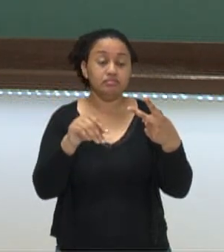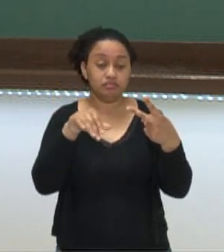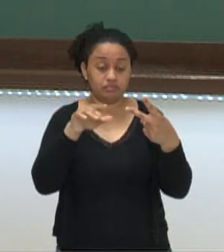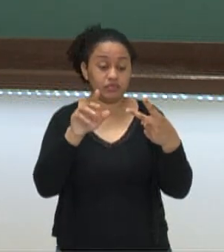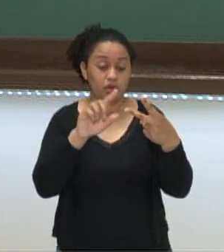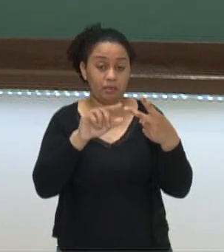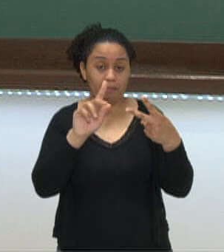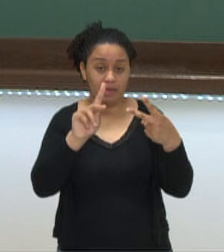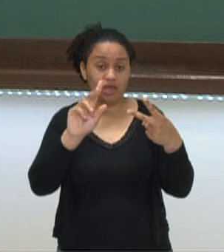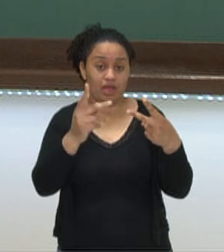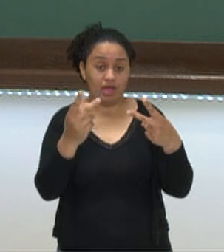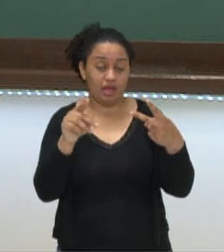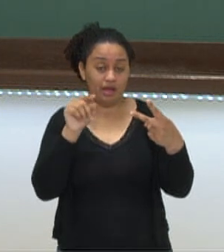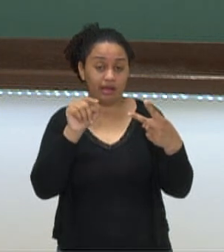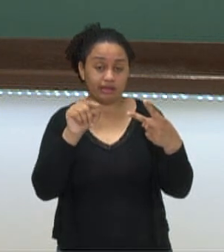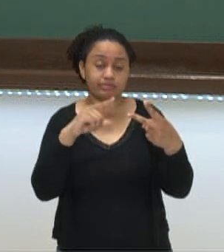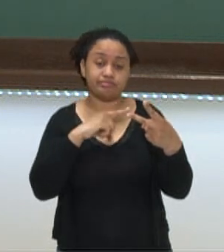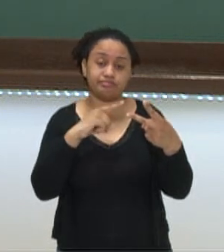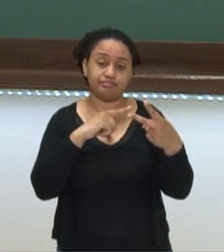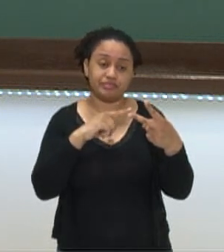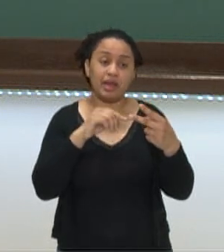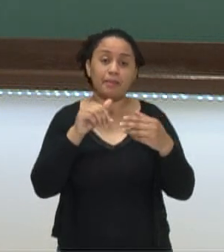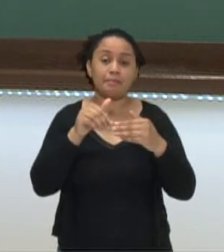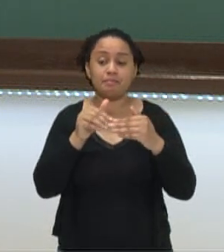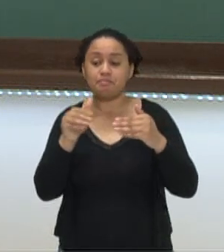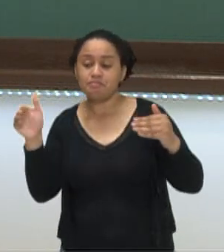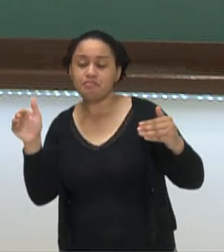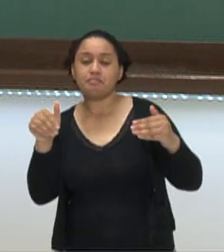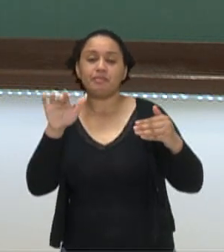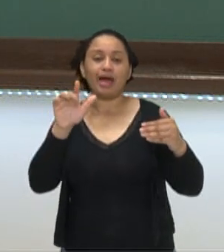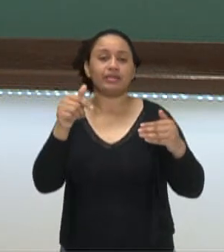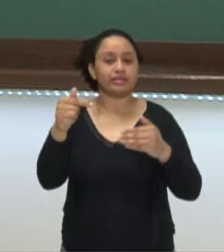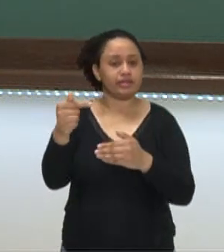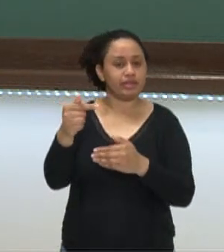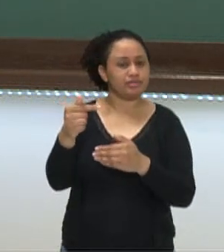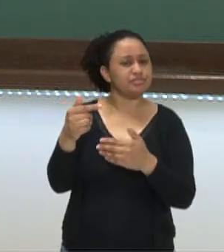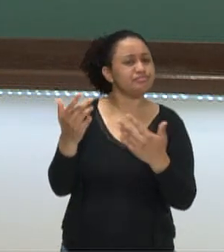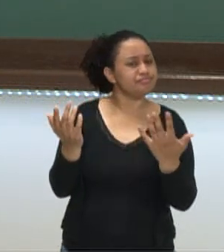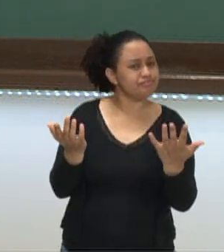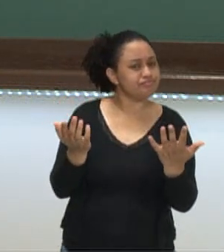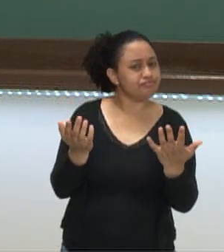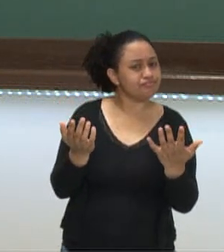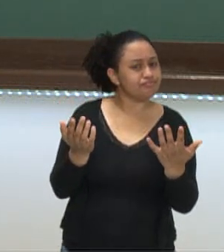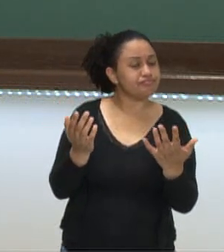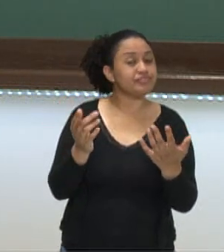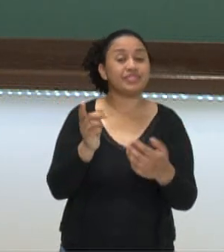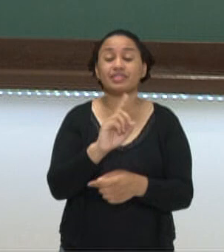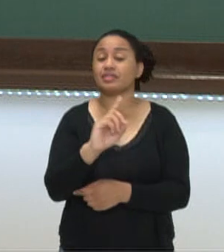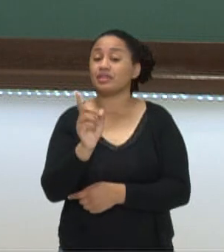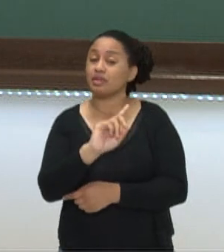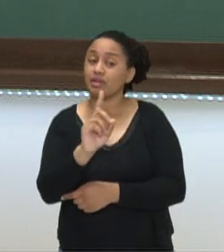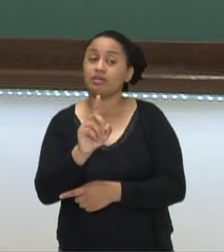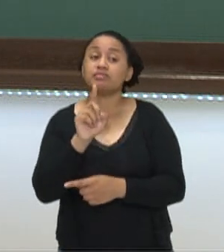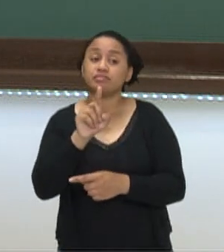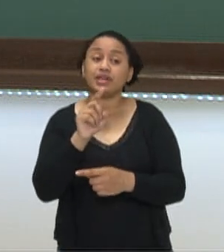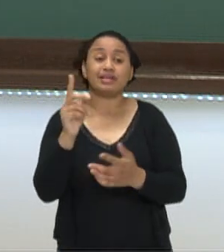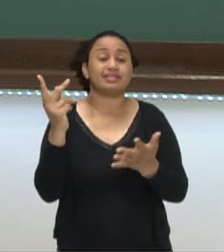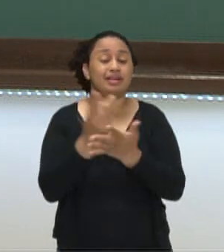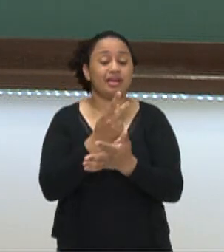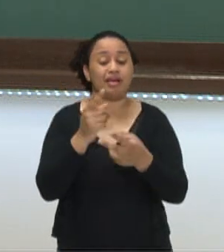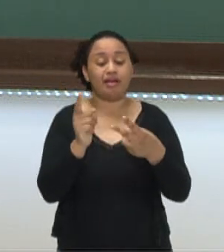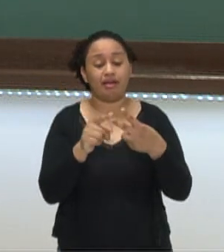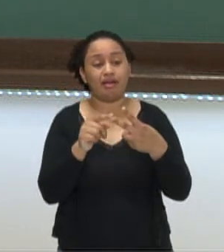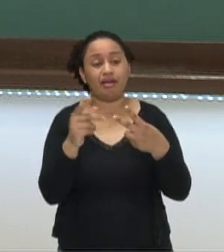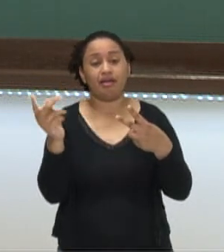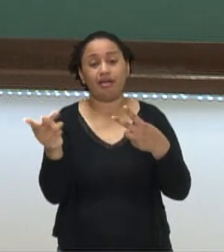o potencial de hidrogênio, ele é maior que 7? Será? Não, essa era incorreta.